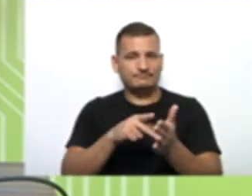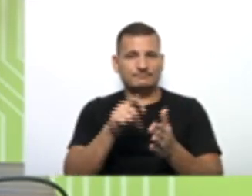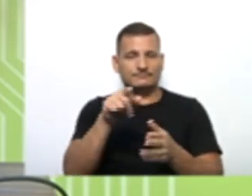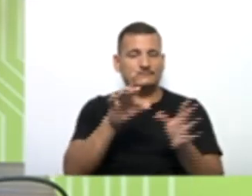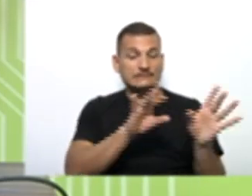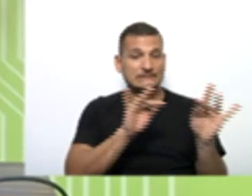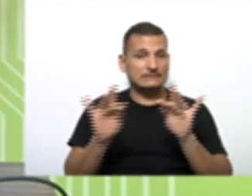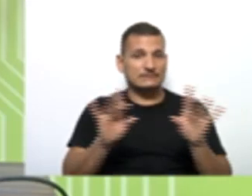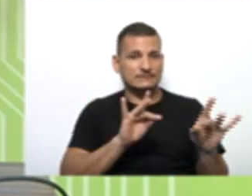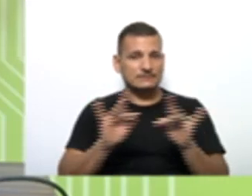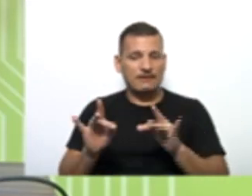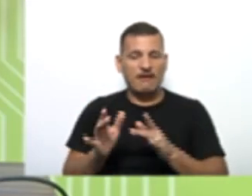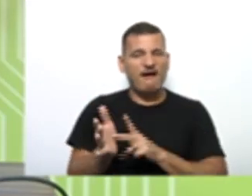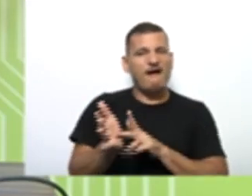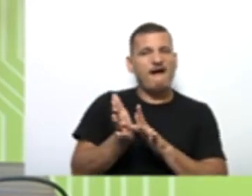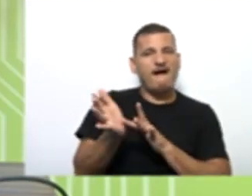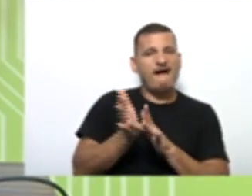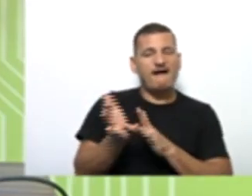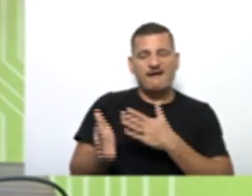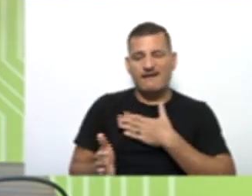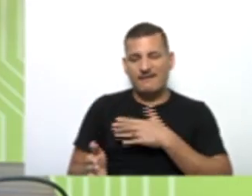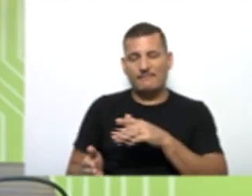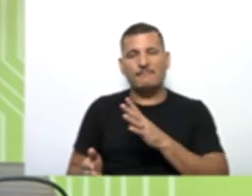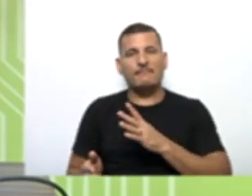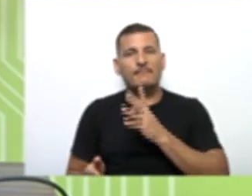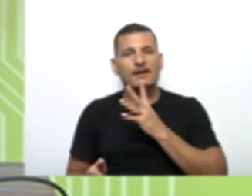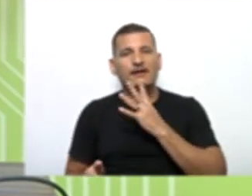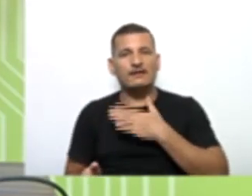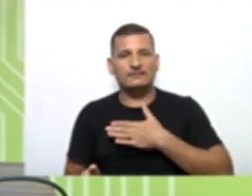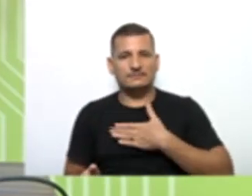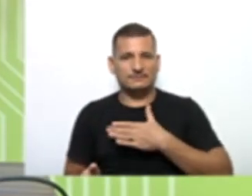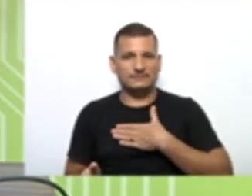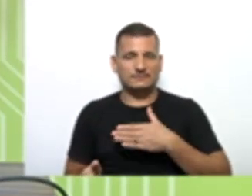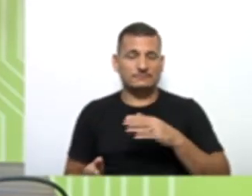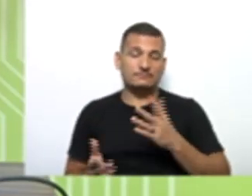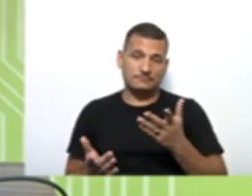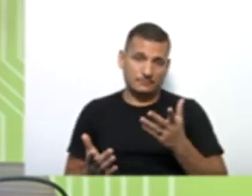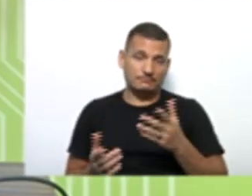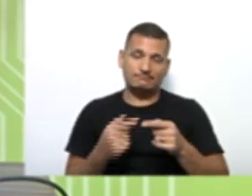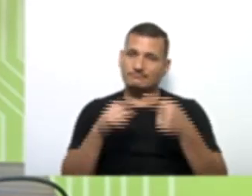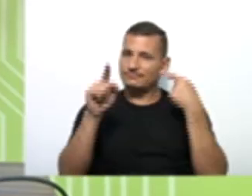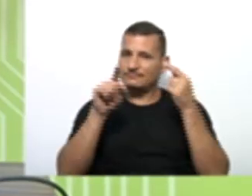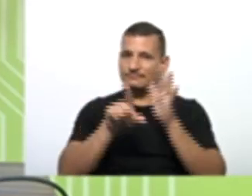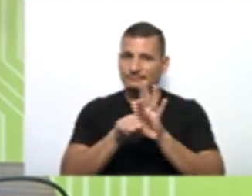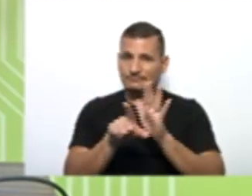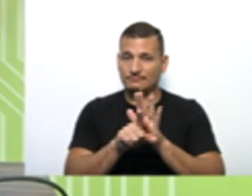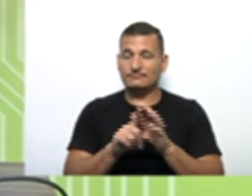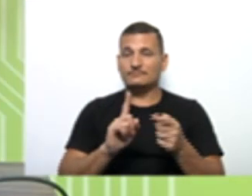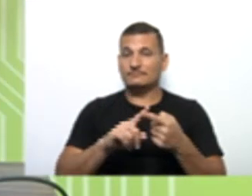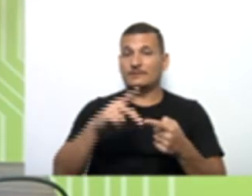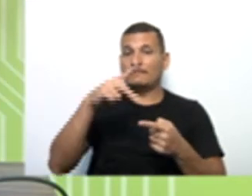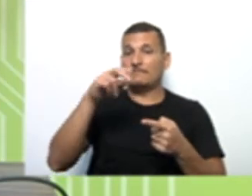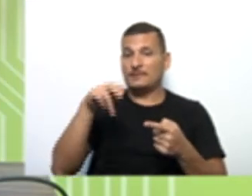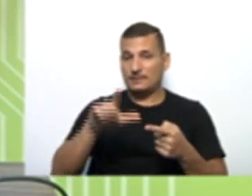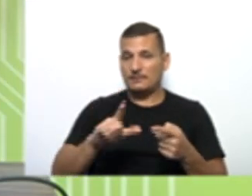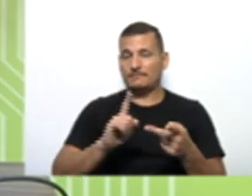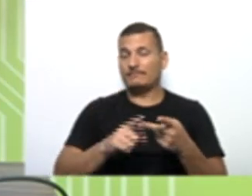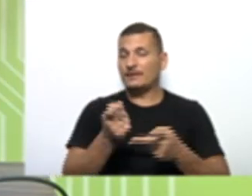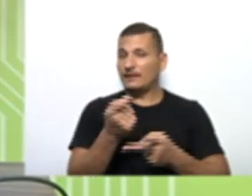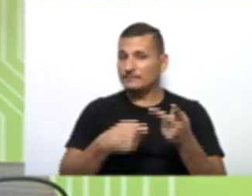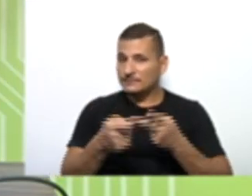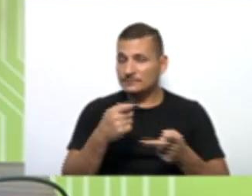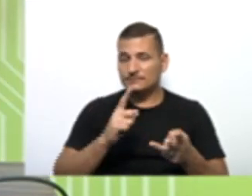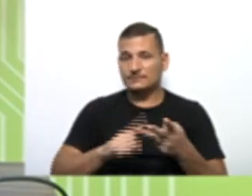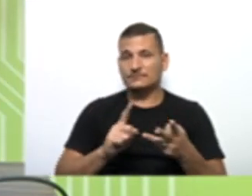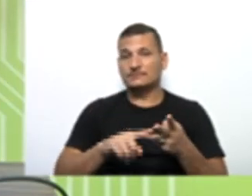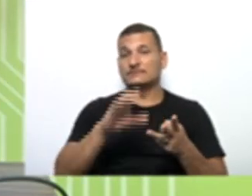de conta que essa informação, que esse conhecimento é seu, é crime. Ele é crime na esfera penal, na esfera administrativa